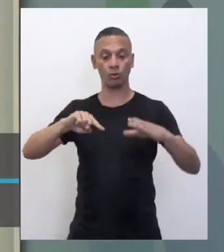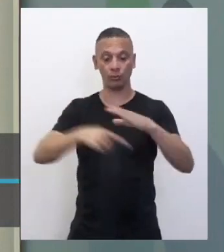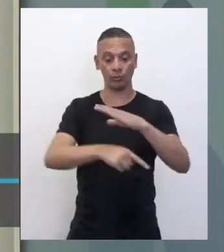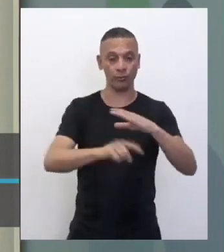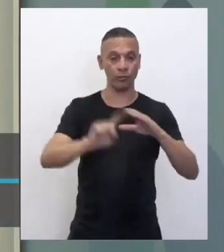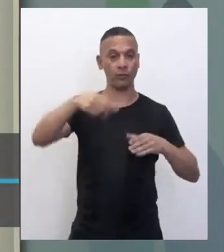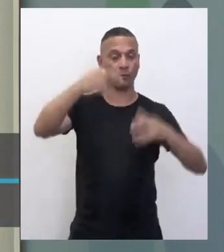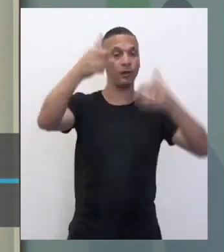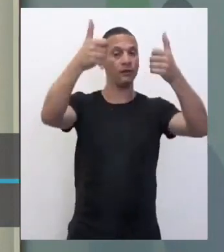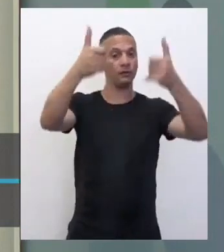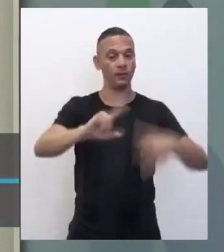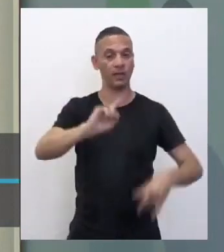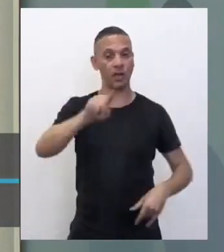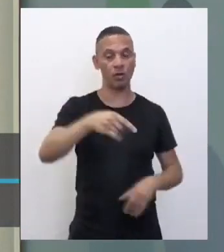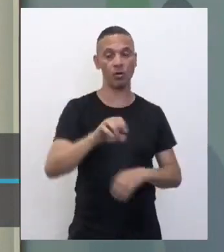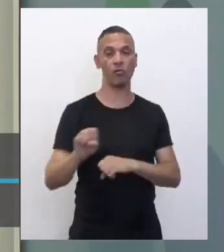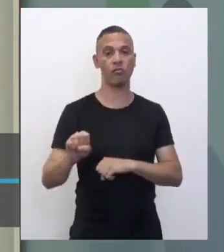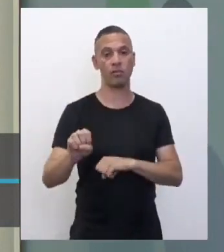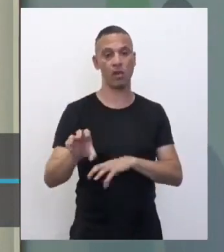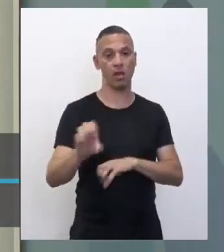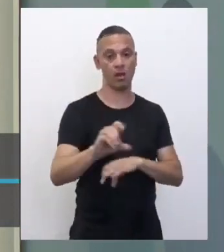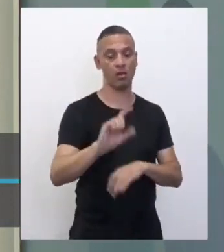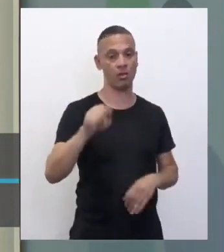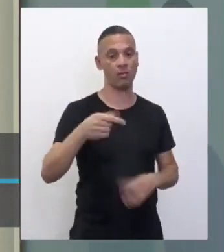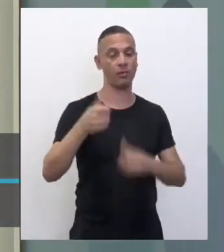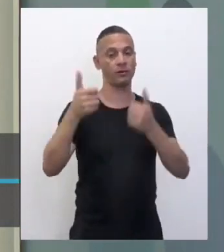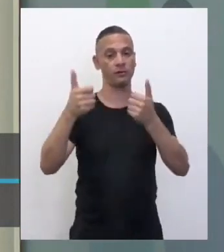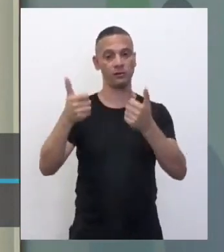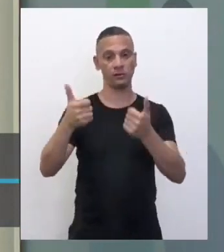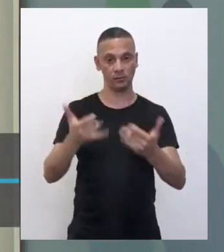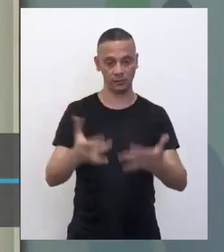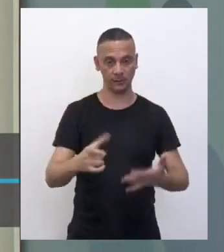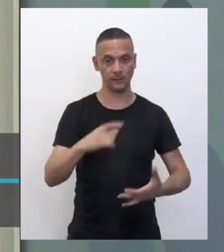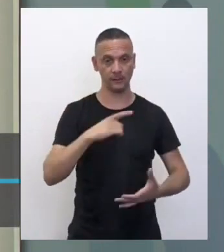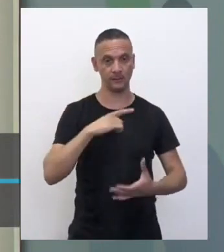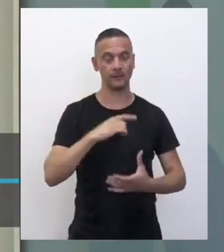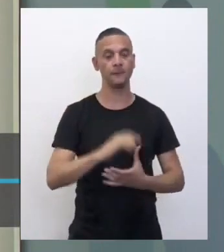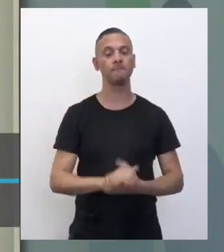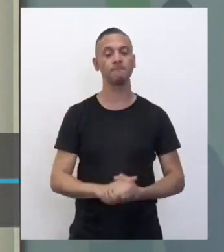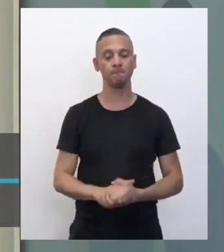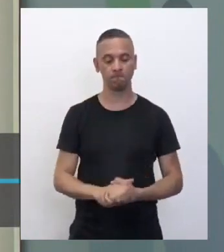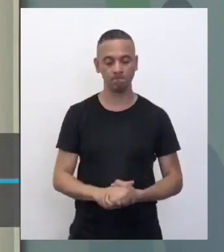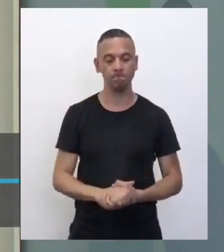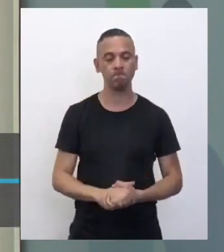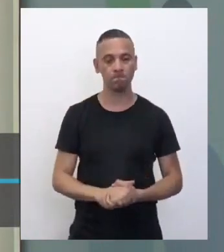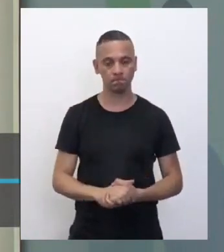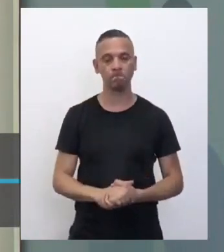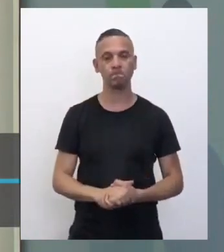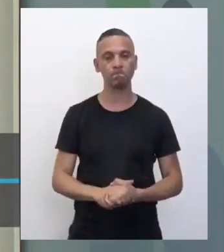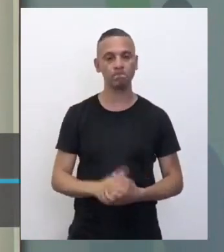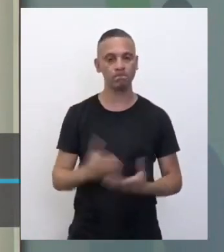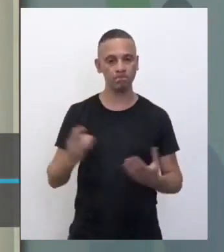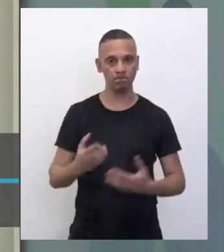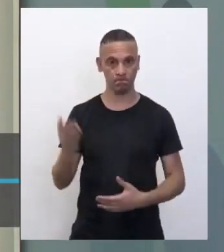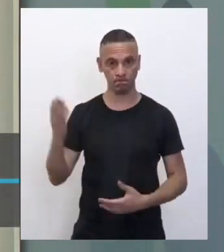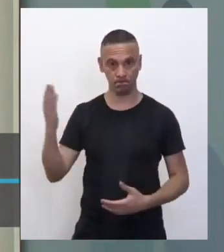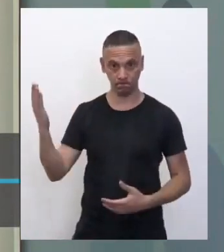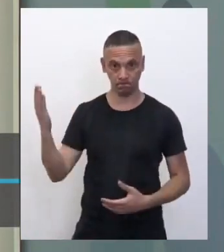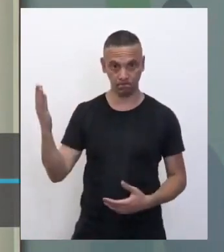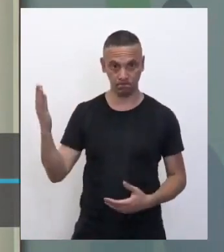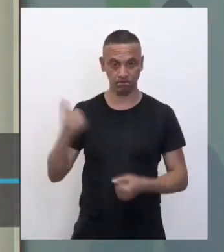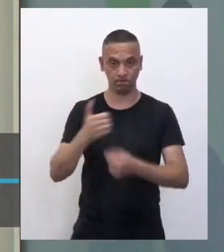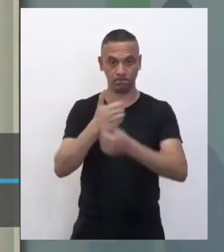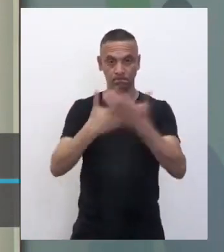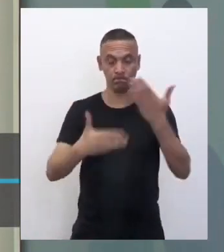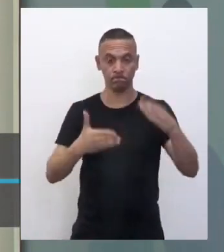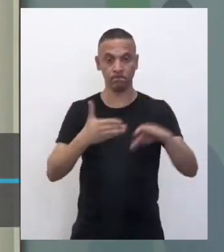próxima aula, tá? A gente não está esgotando de forma alguma o assunto aqui. Falado disso, a gente vai para um momento de interação aqui no chat,